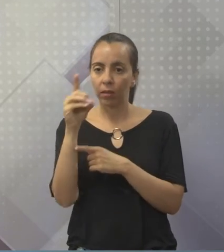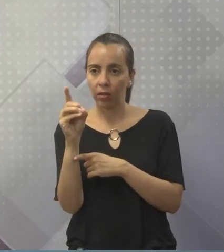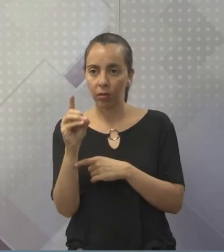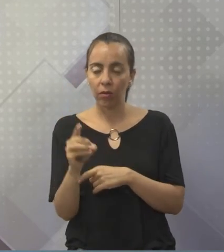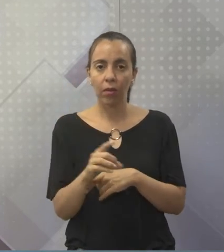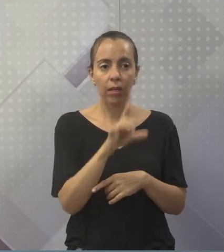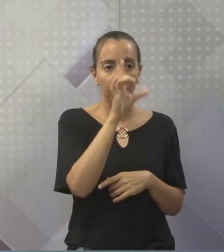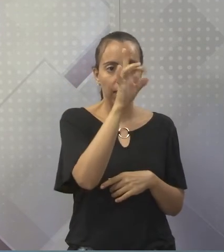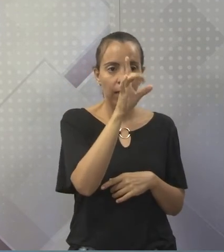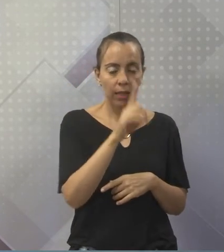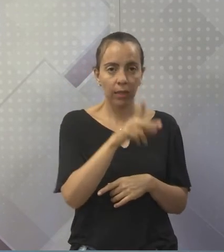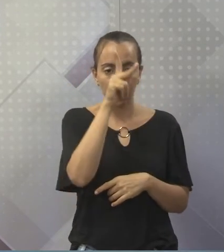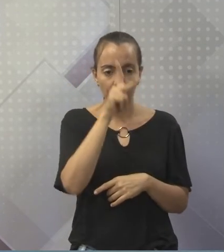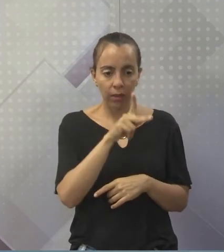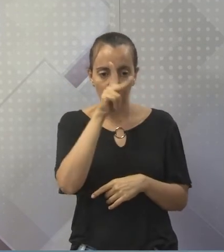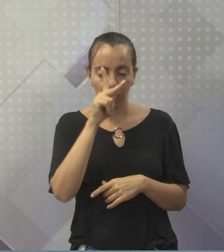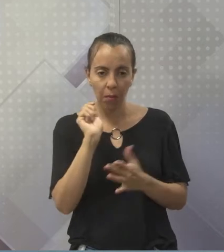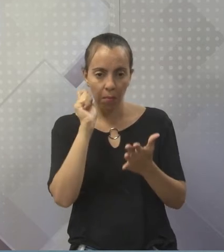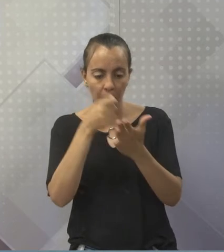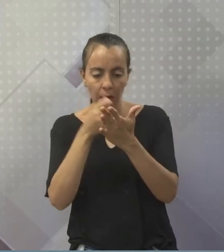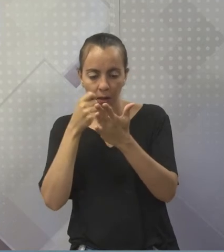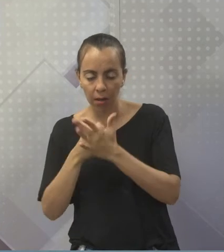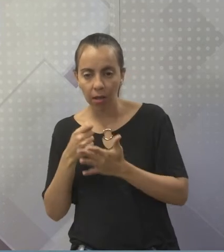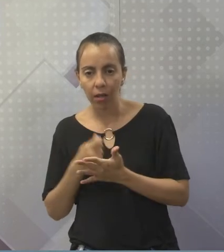cada quilo era R$2.